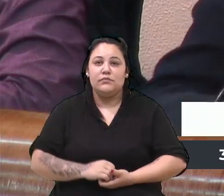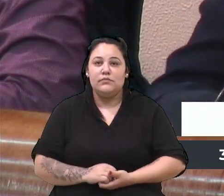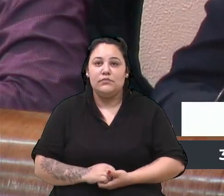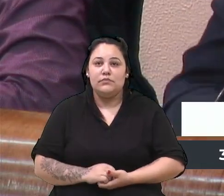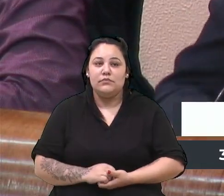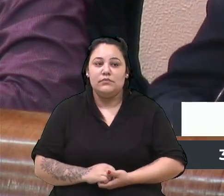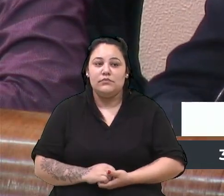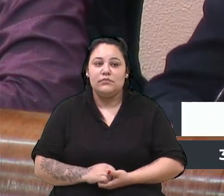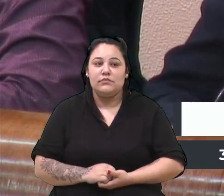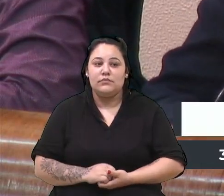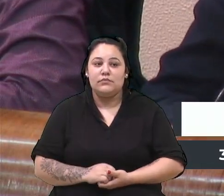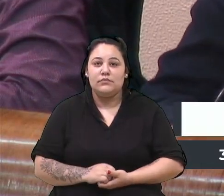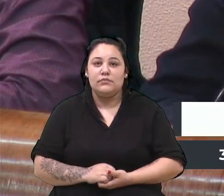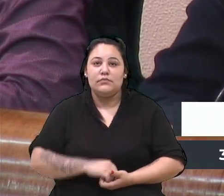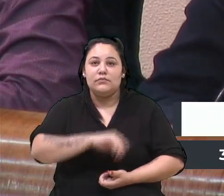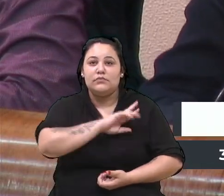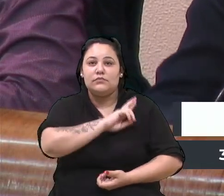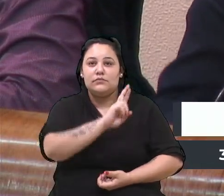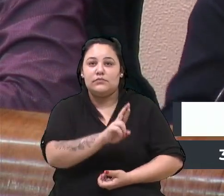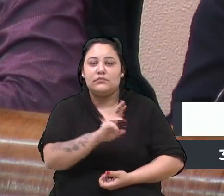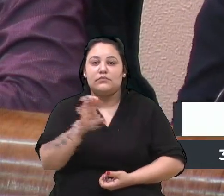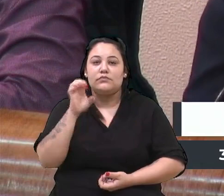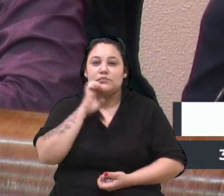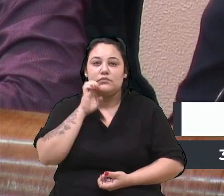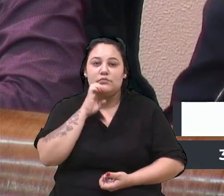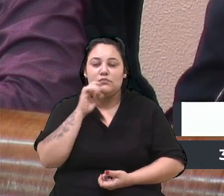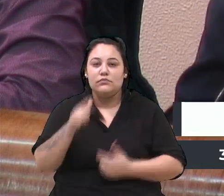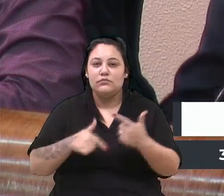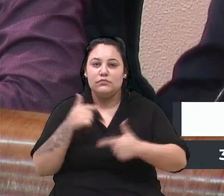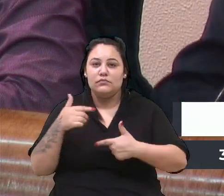em representação, Estela Balardim.